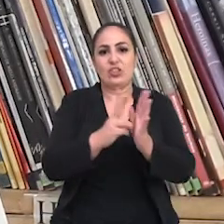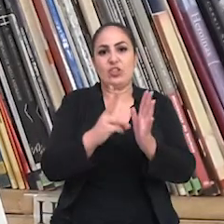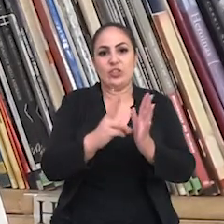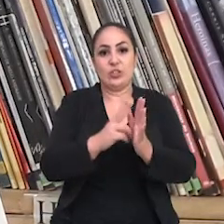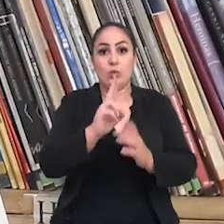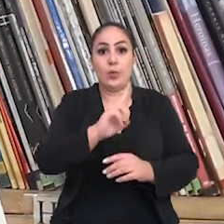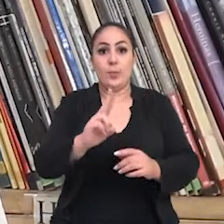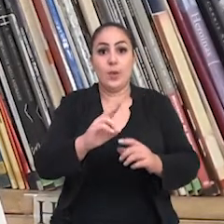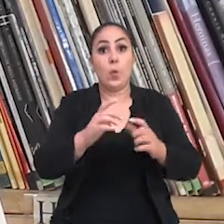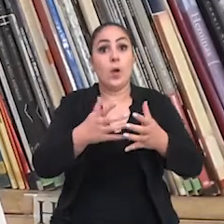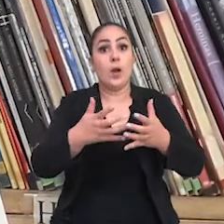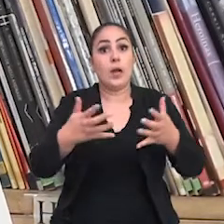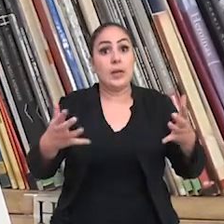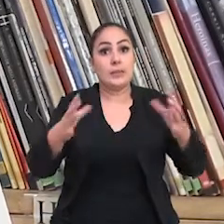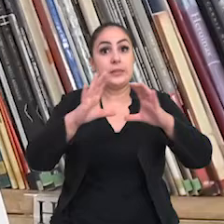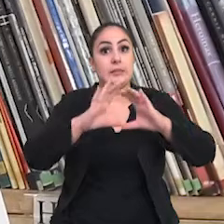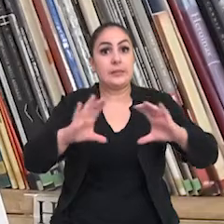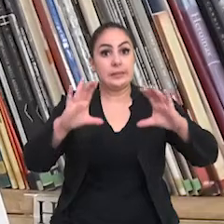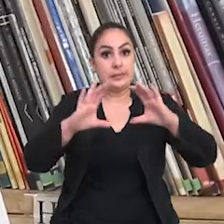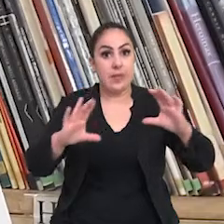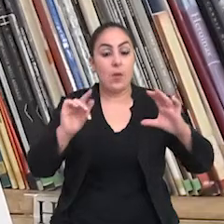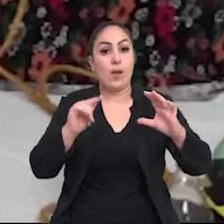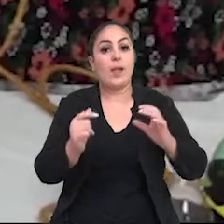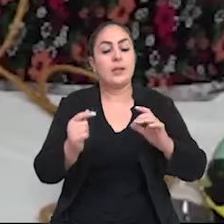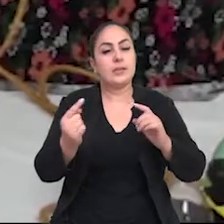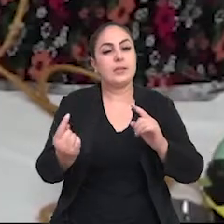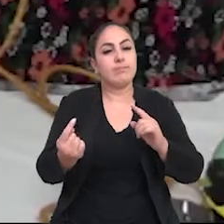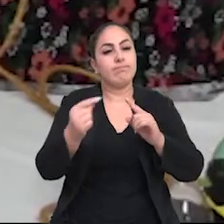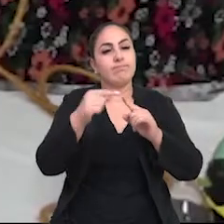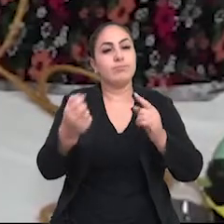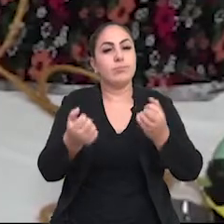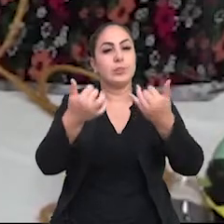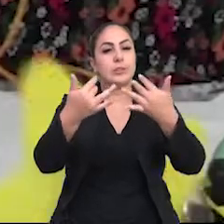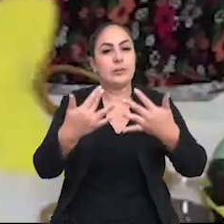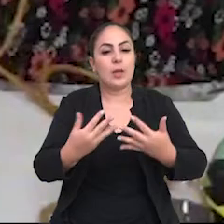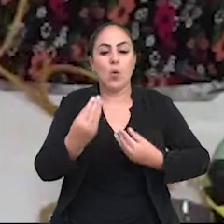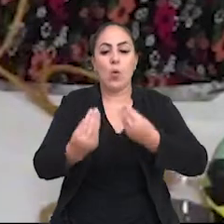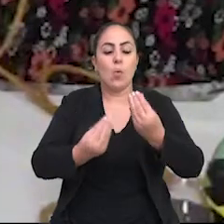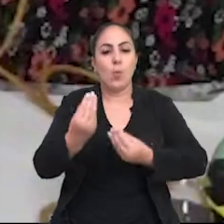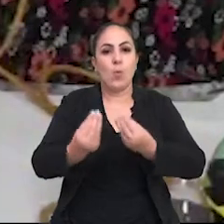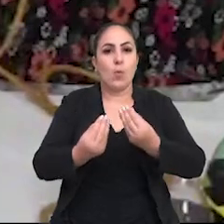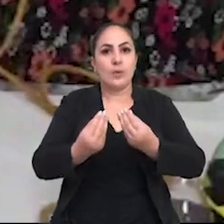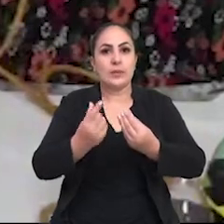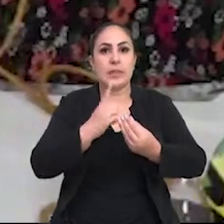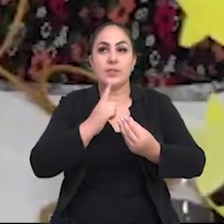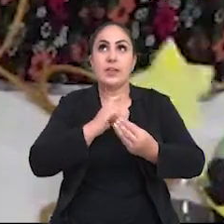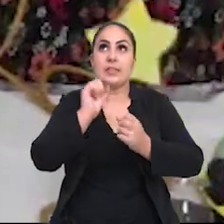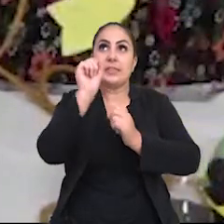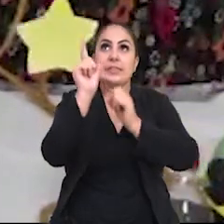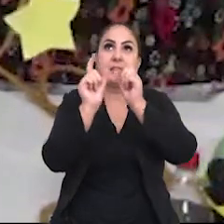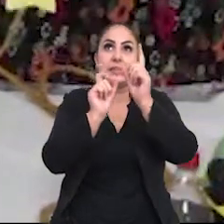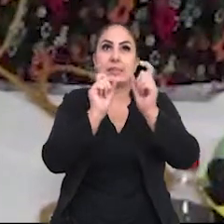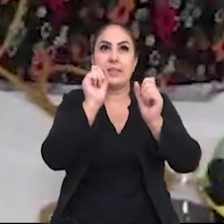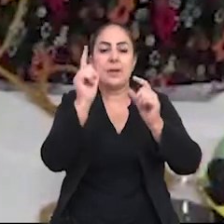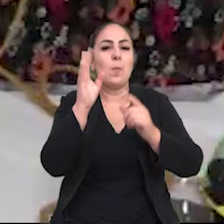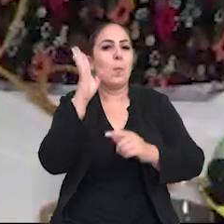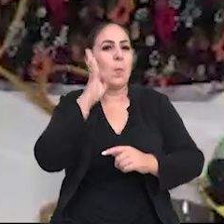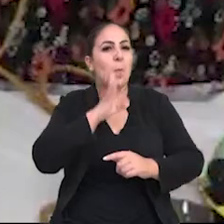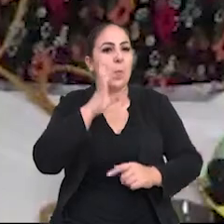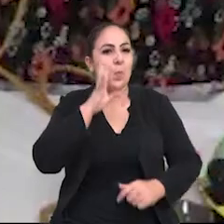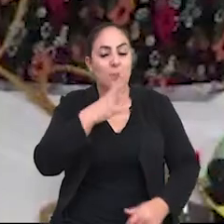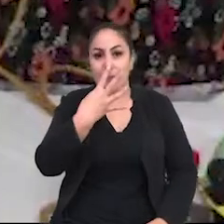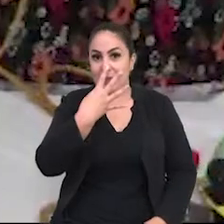chamada O Grande Céu. Essa lenda procura explicar como surgiram as estrelas. Ela é tão legal